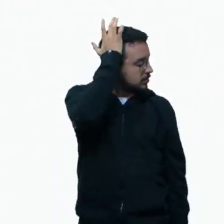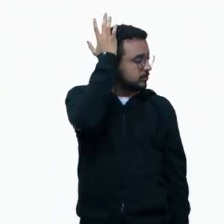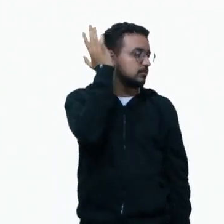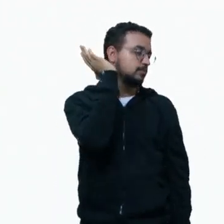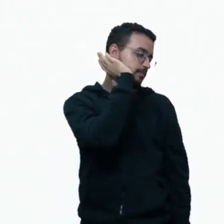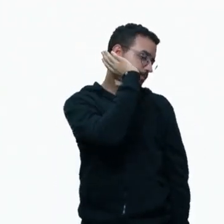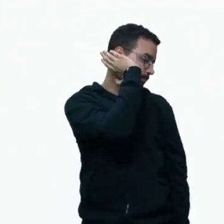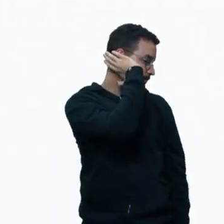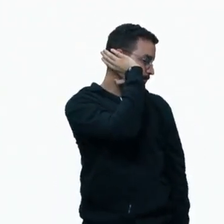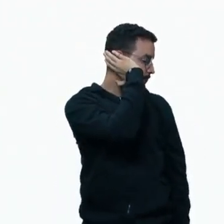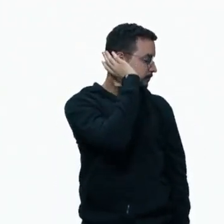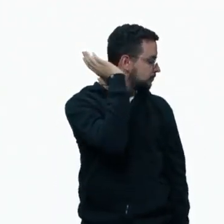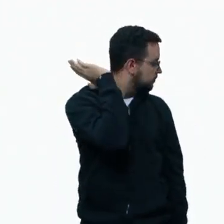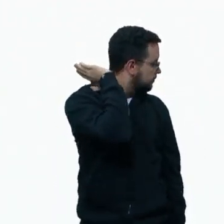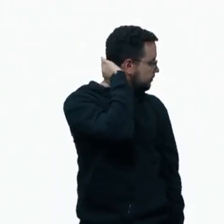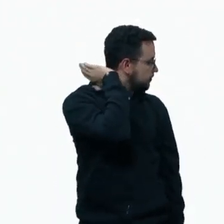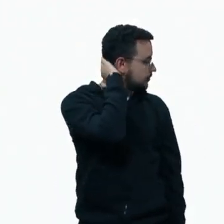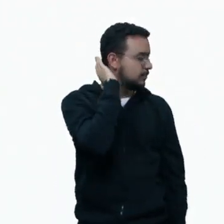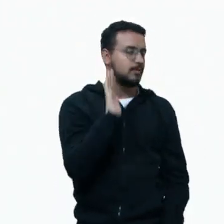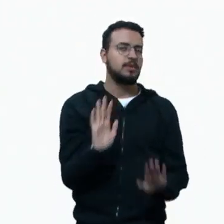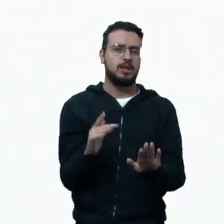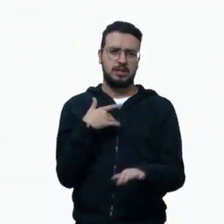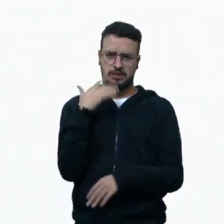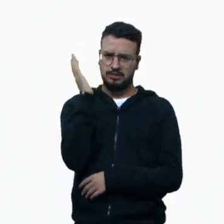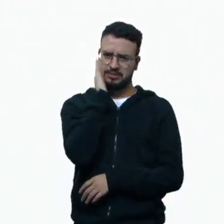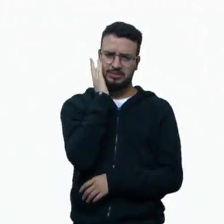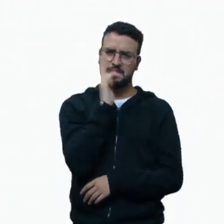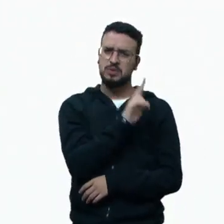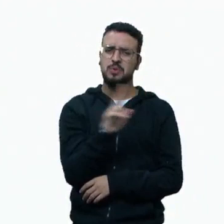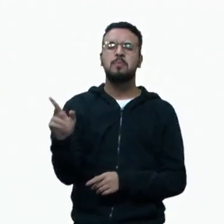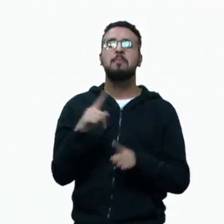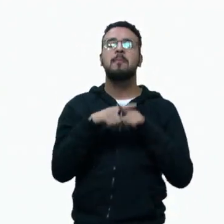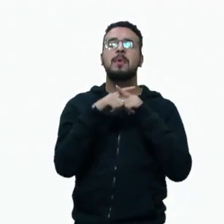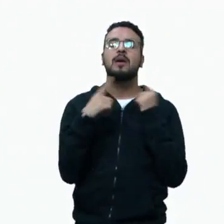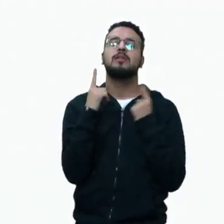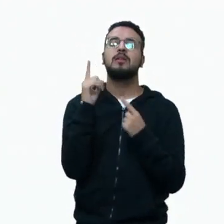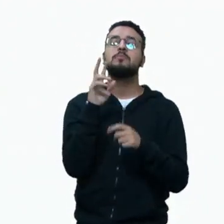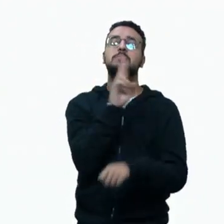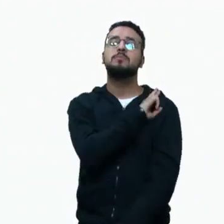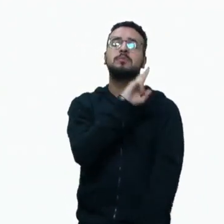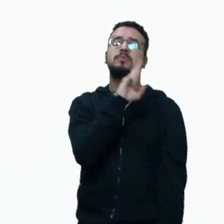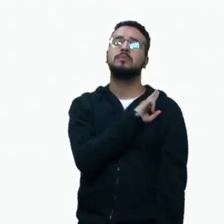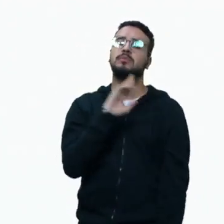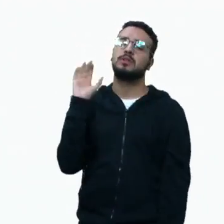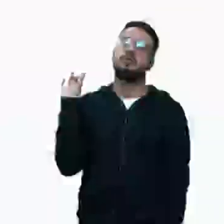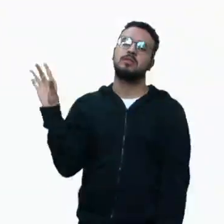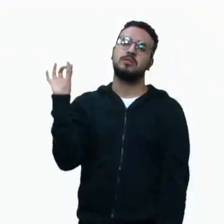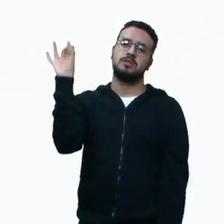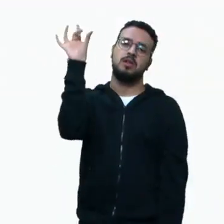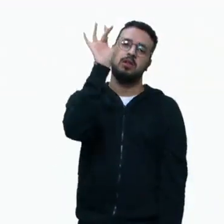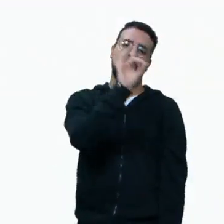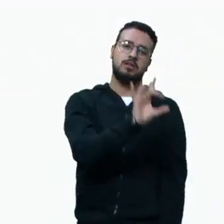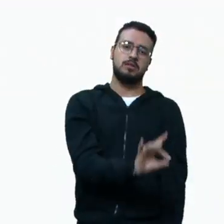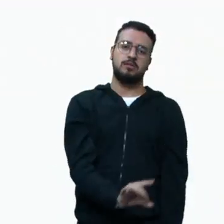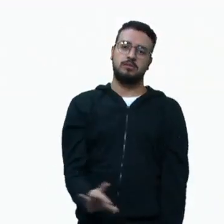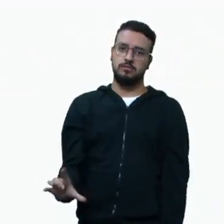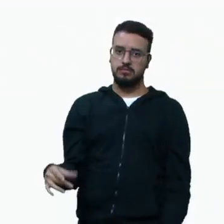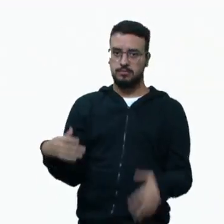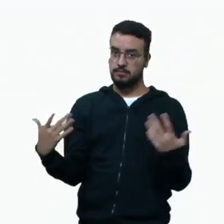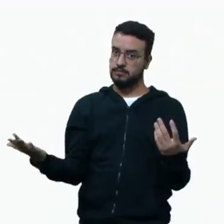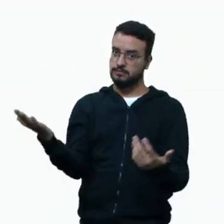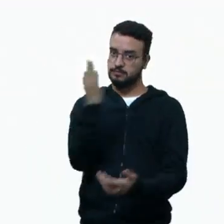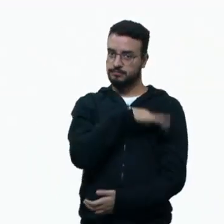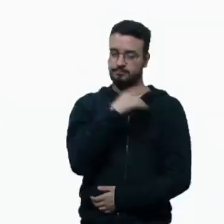Tá bom, agora eu sei os nomes, professor, mas o que cada um faz? O que cada um é responsável? Então vamos lá?